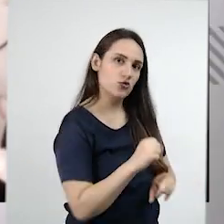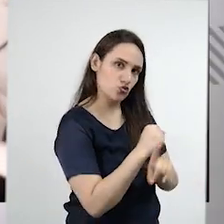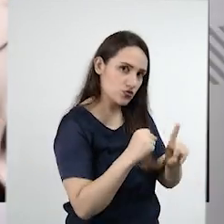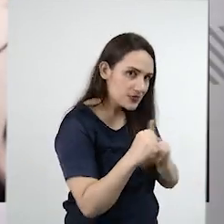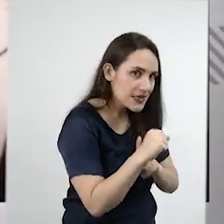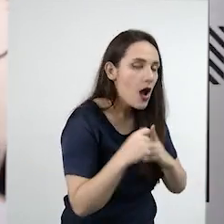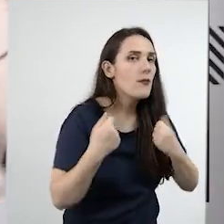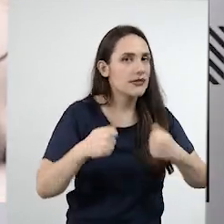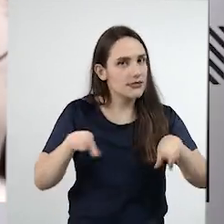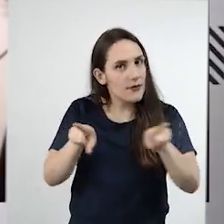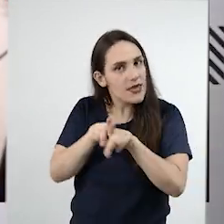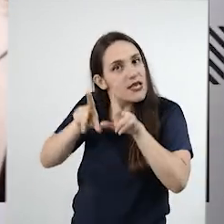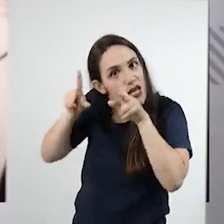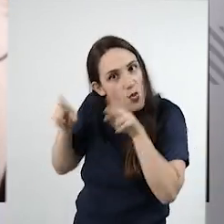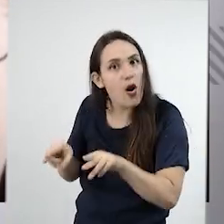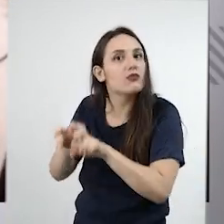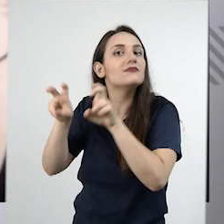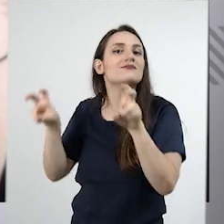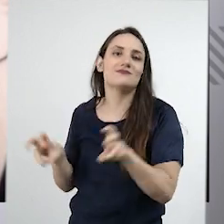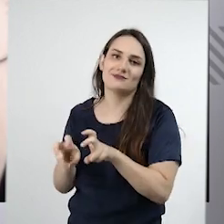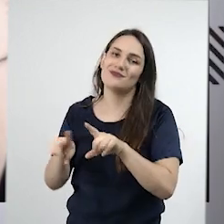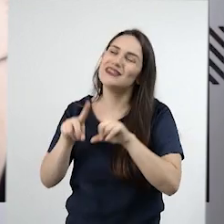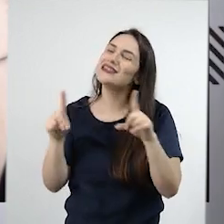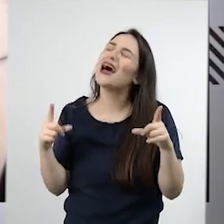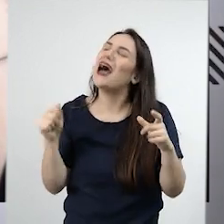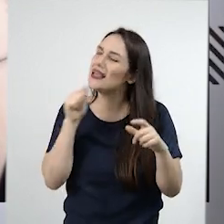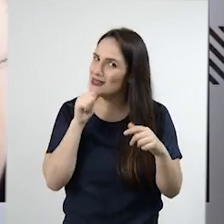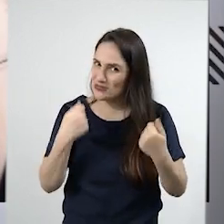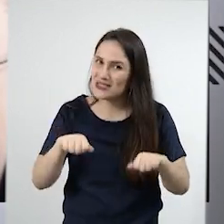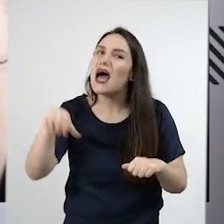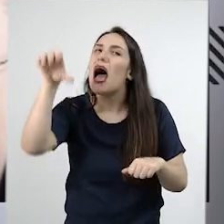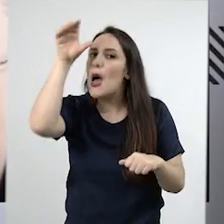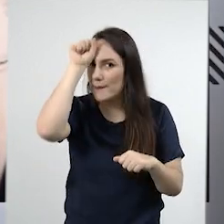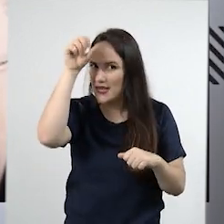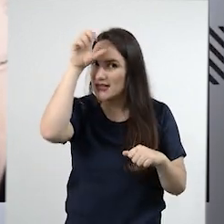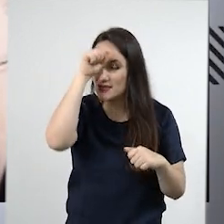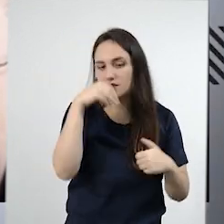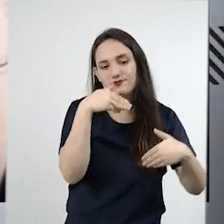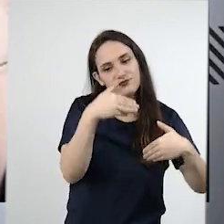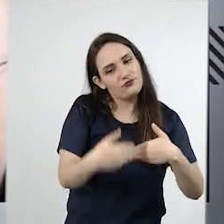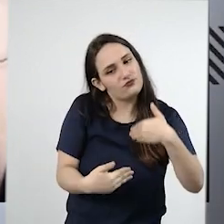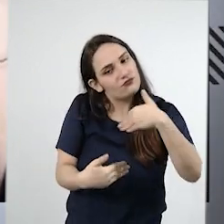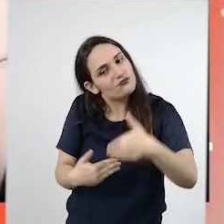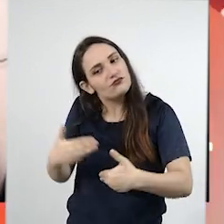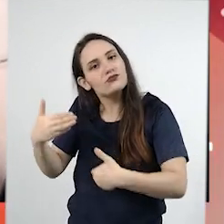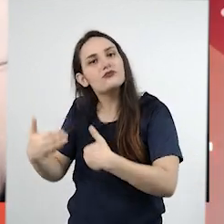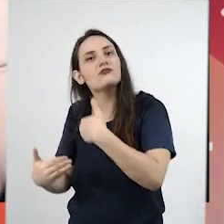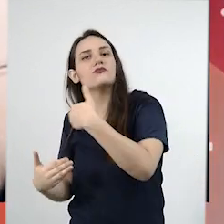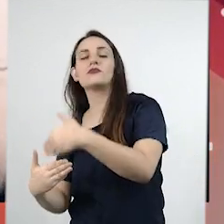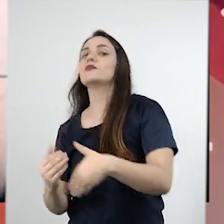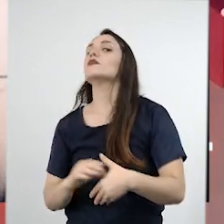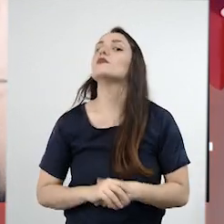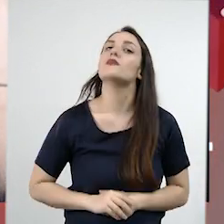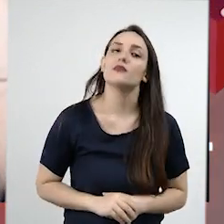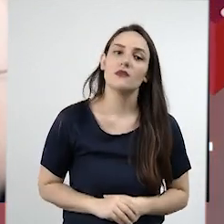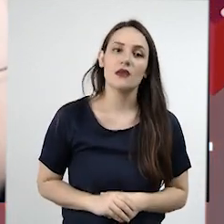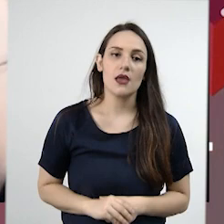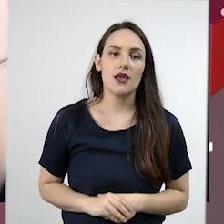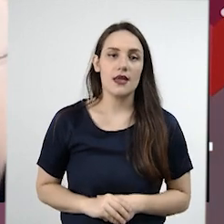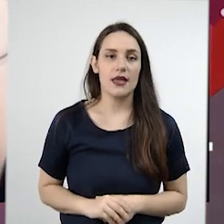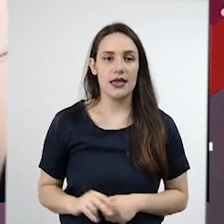gente ainda está nesse processo, né? Então, o quanto a gente visualiza, por exemplo, de pessoas que